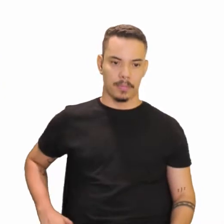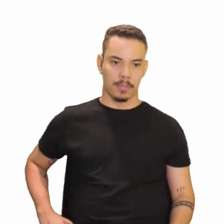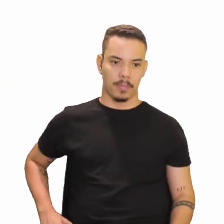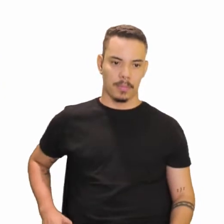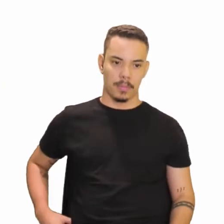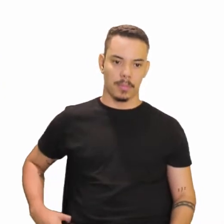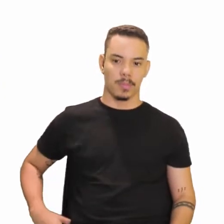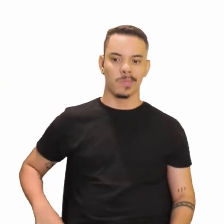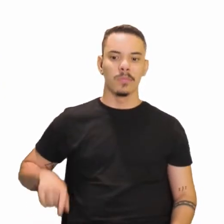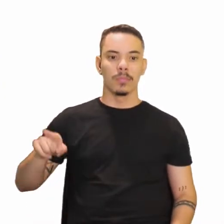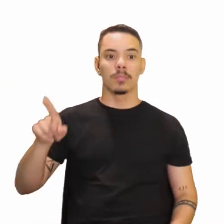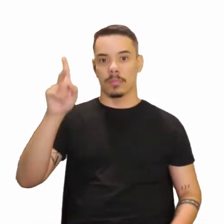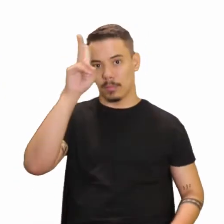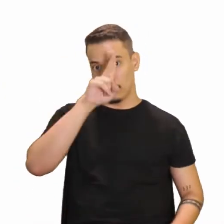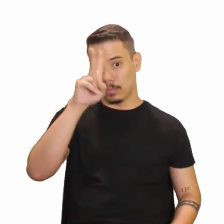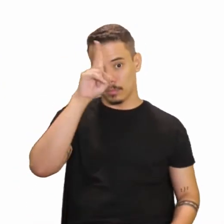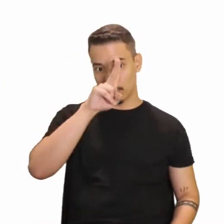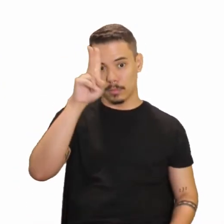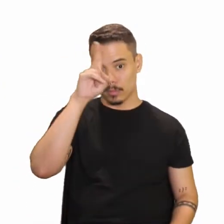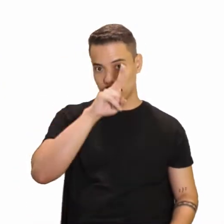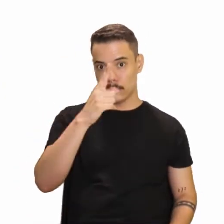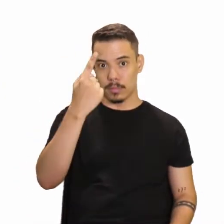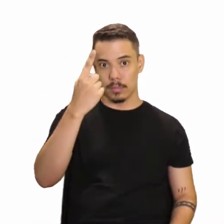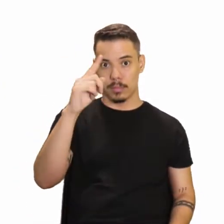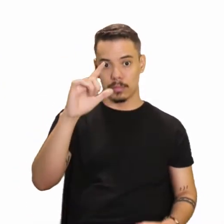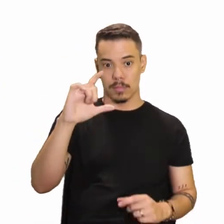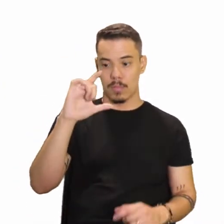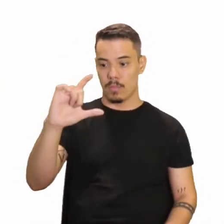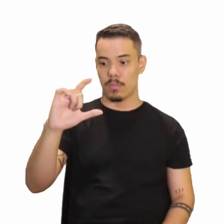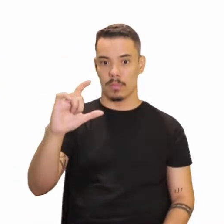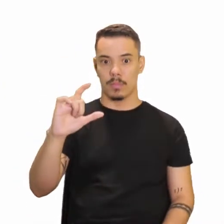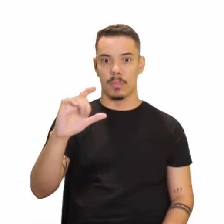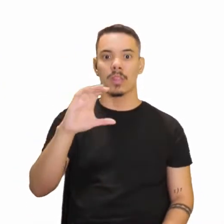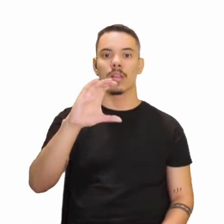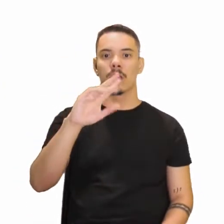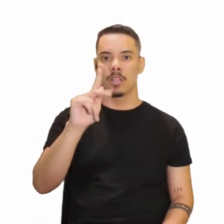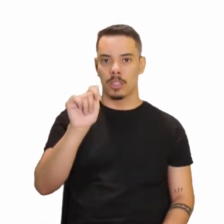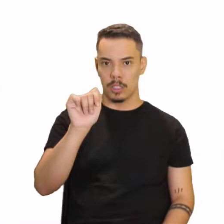uma história em quadrinho uma chave